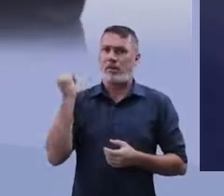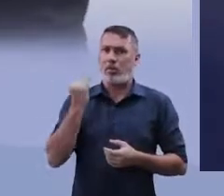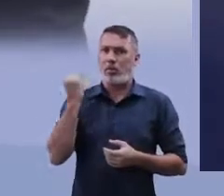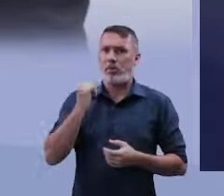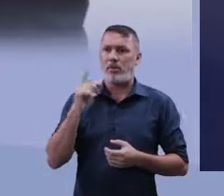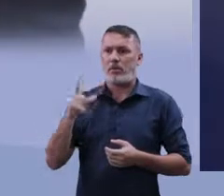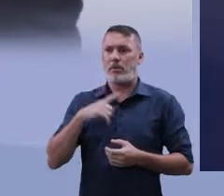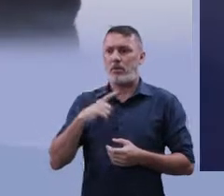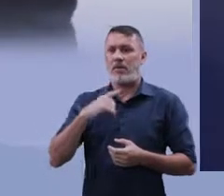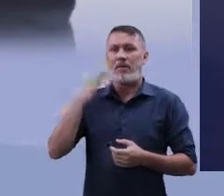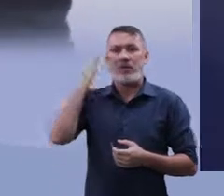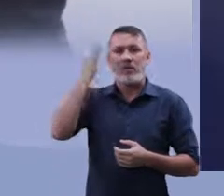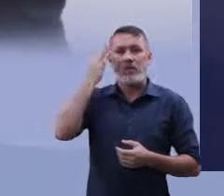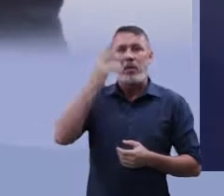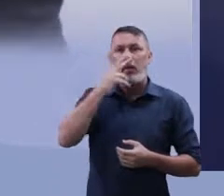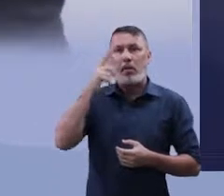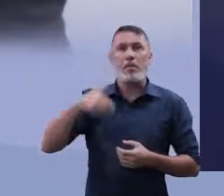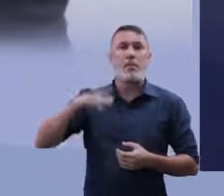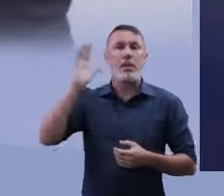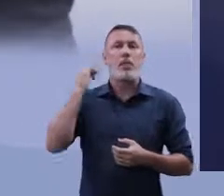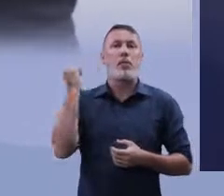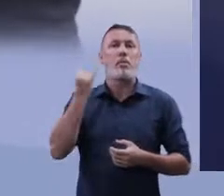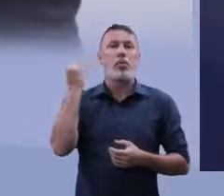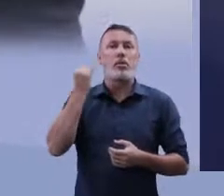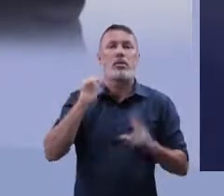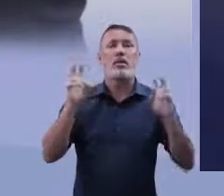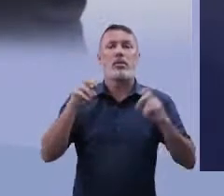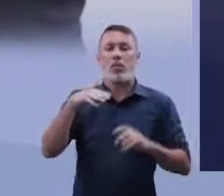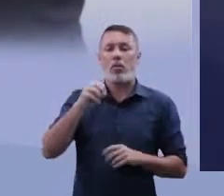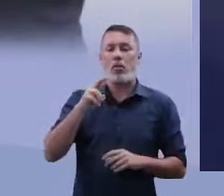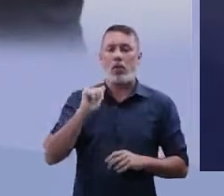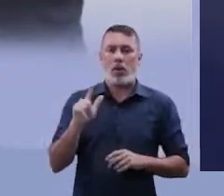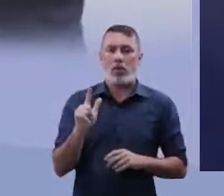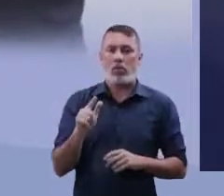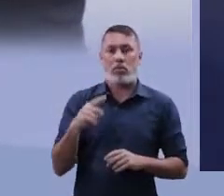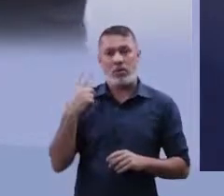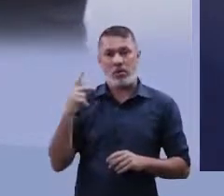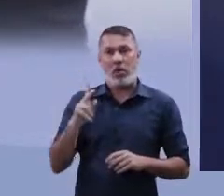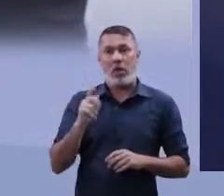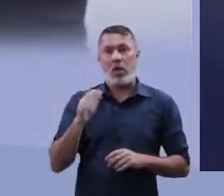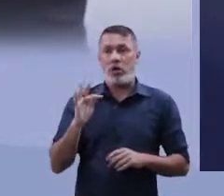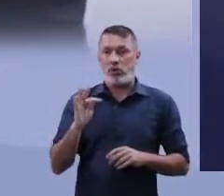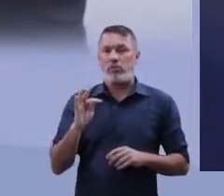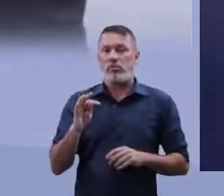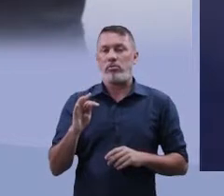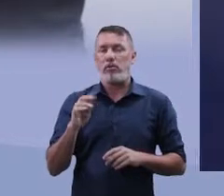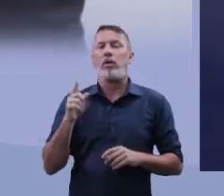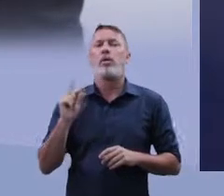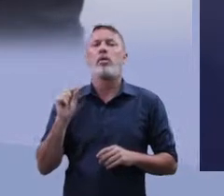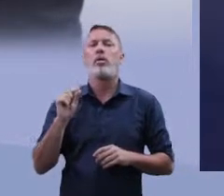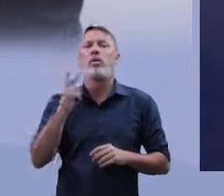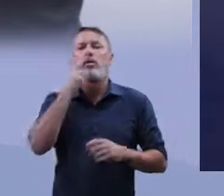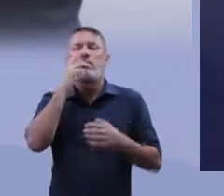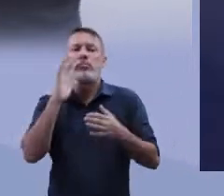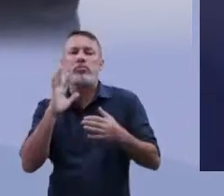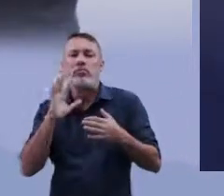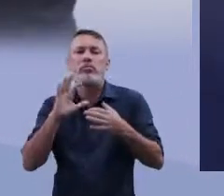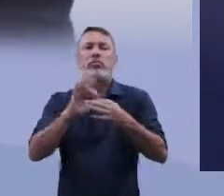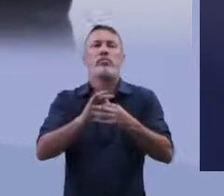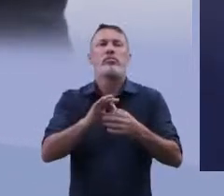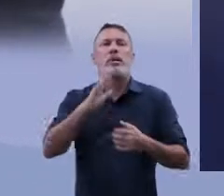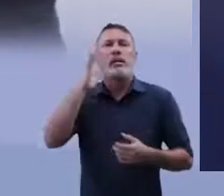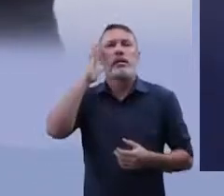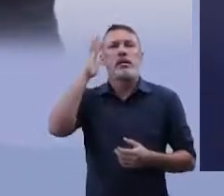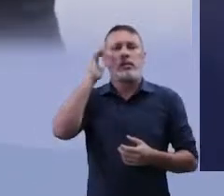Kant, sendo considerada por muitos filósofos a mais importante obra já escrita sobre moral. Então, Kant agora ele busca racionalizar o